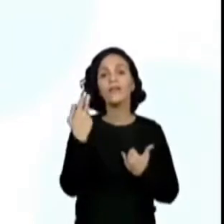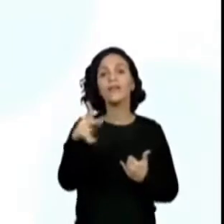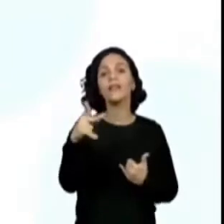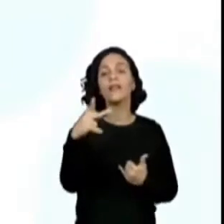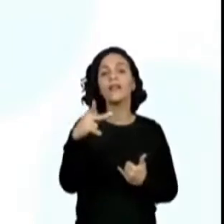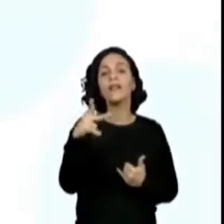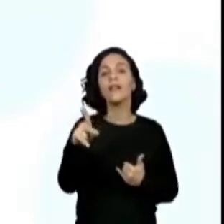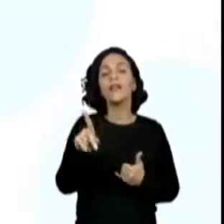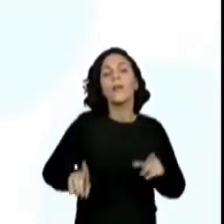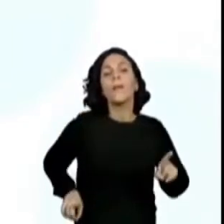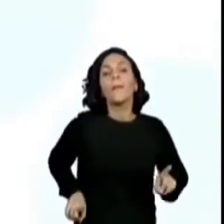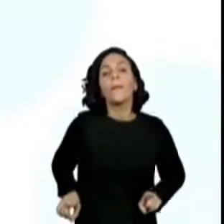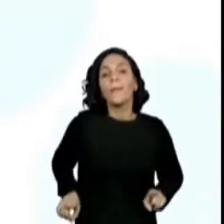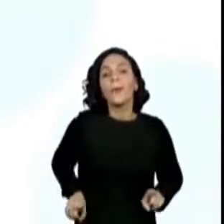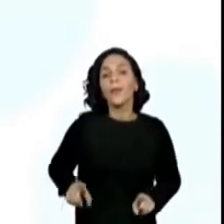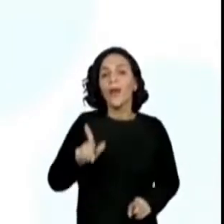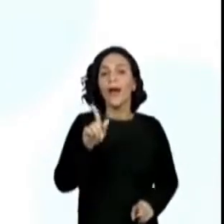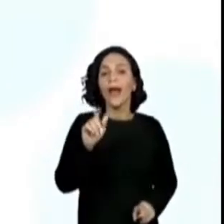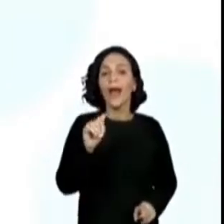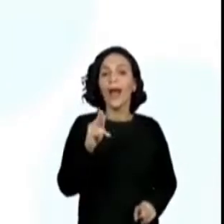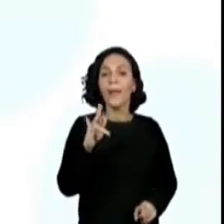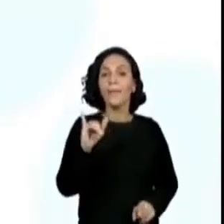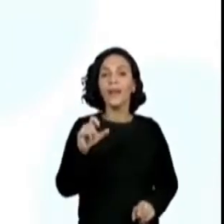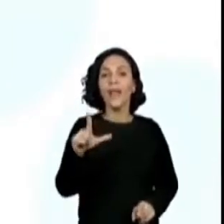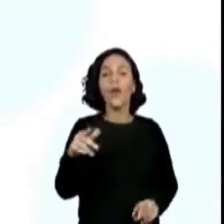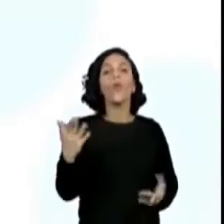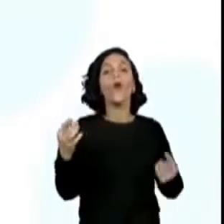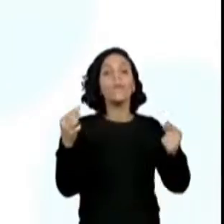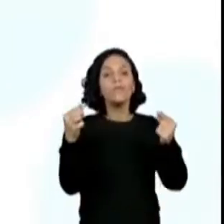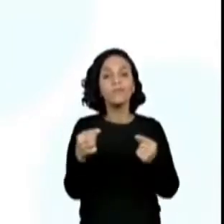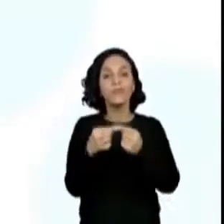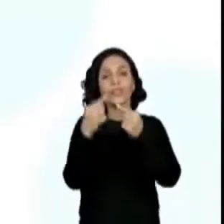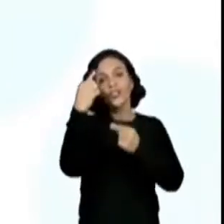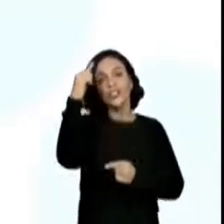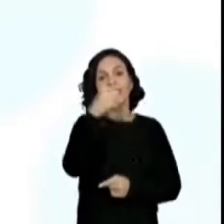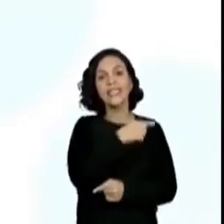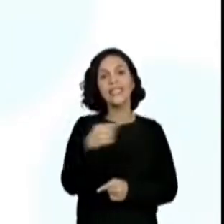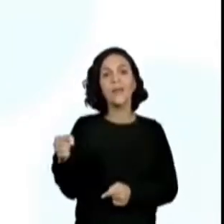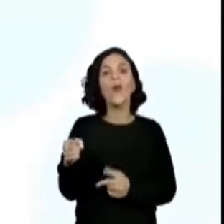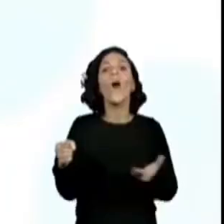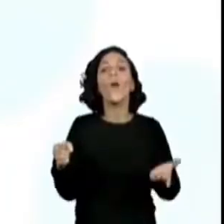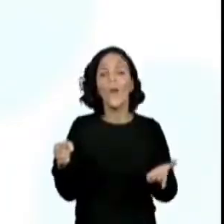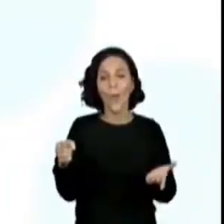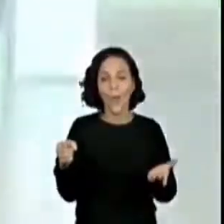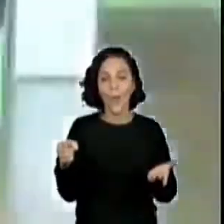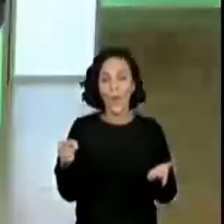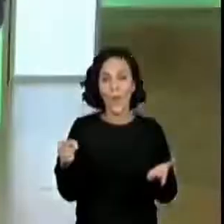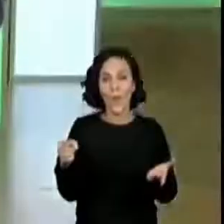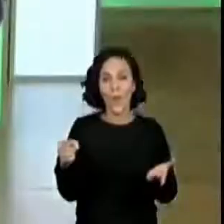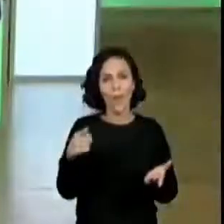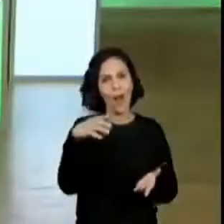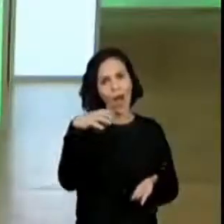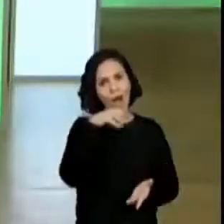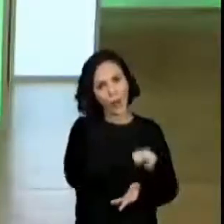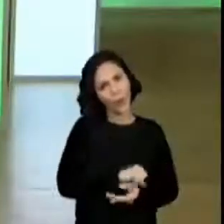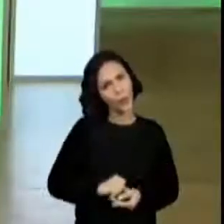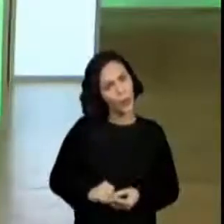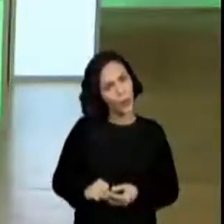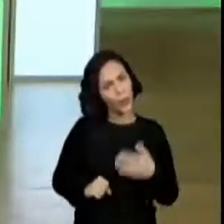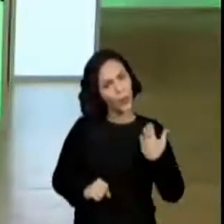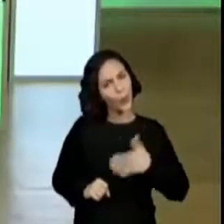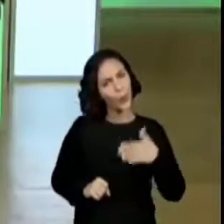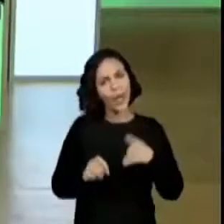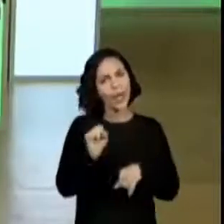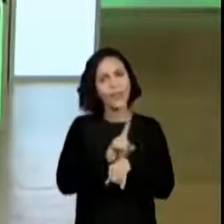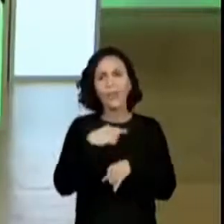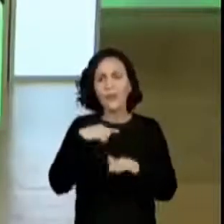de Gabriel este ano? Elas já estão respondendo. Já. Eles são muito rápidos, eles não esperam nem a gente